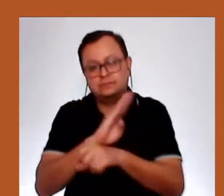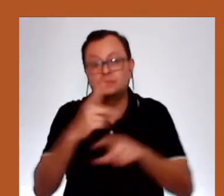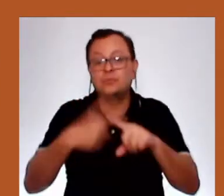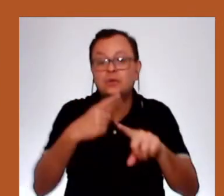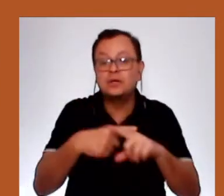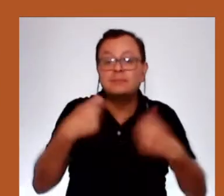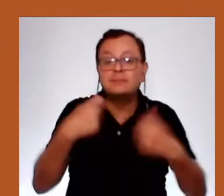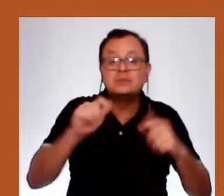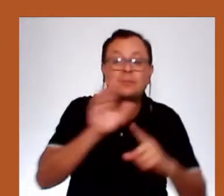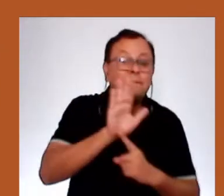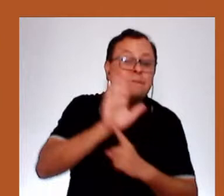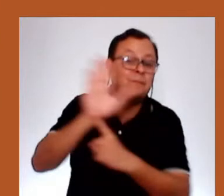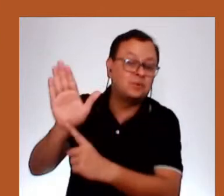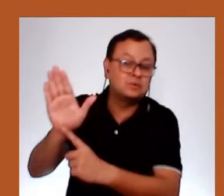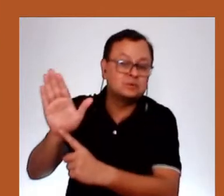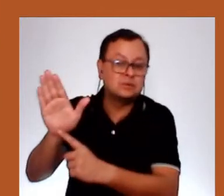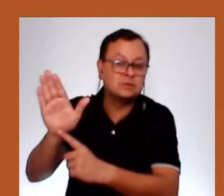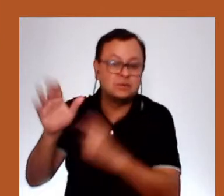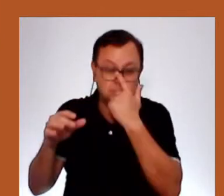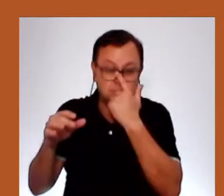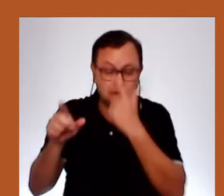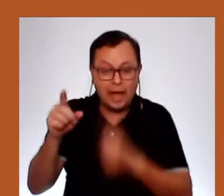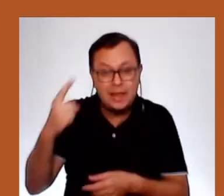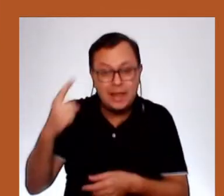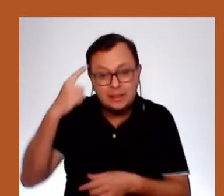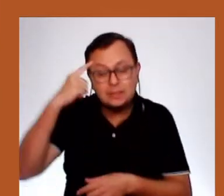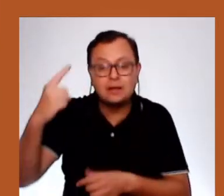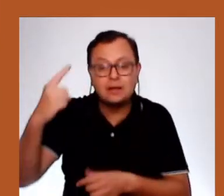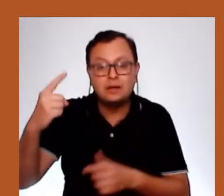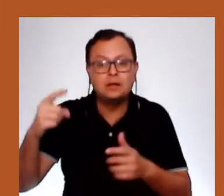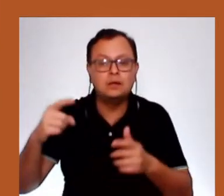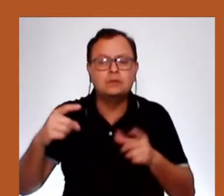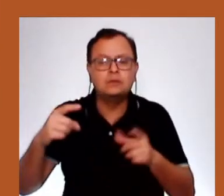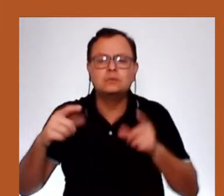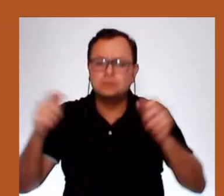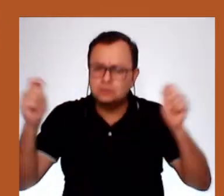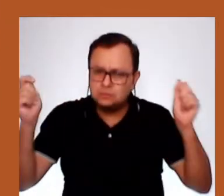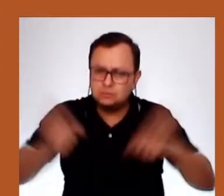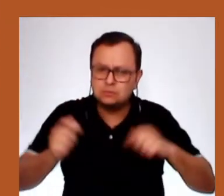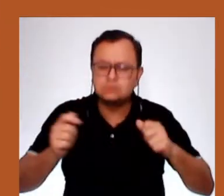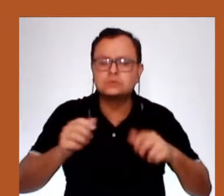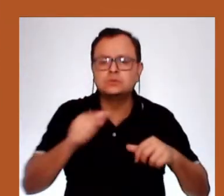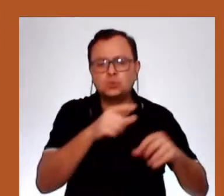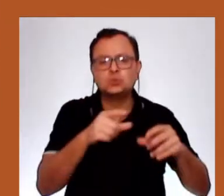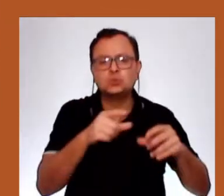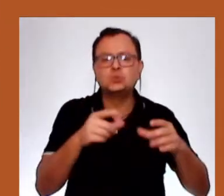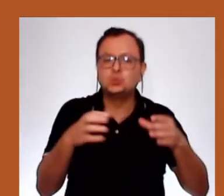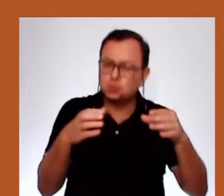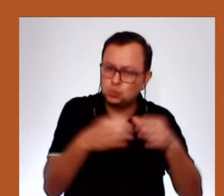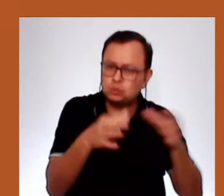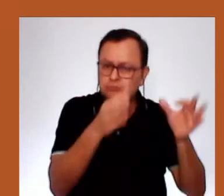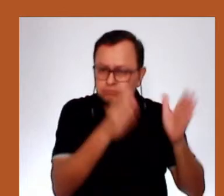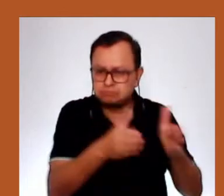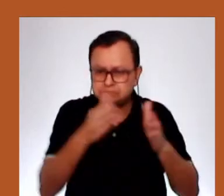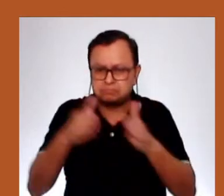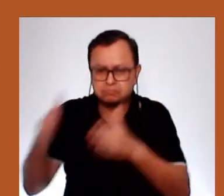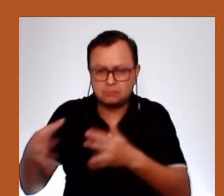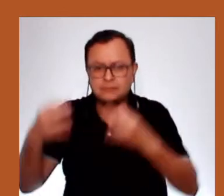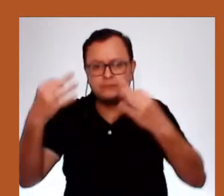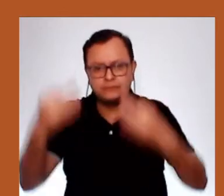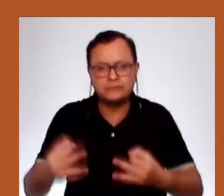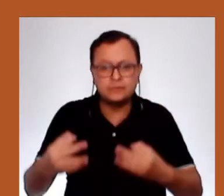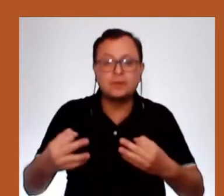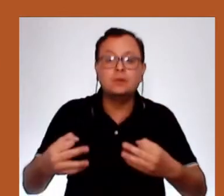né? Essa ideia de uma possibilidade de uma organização diferente. É